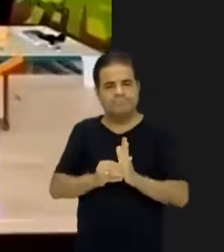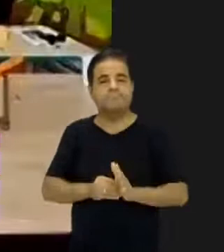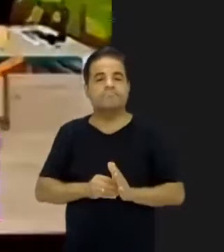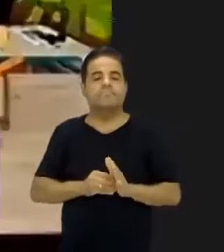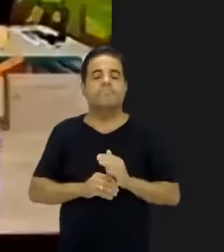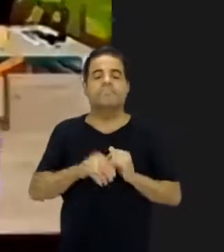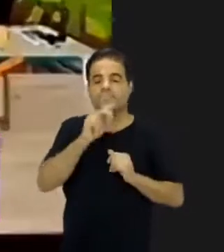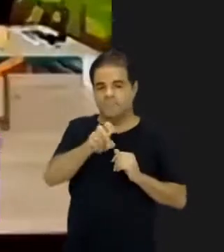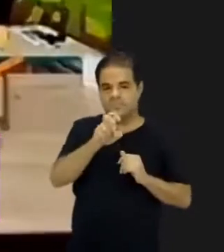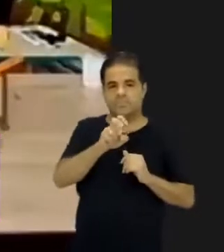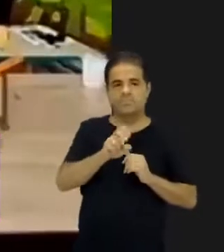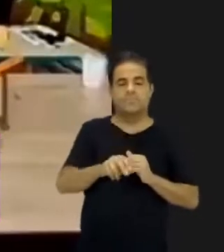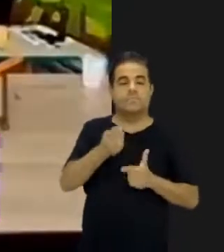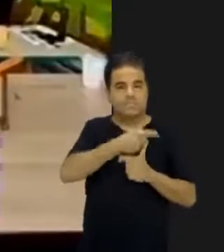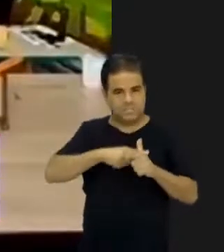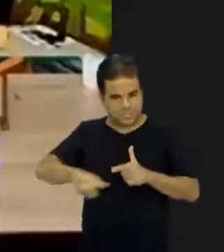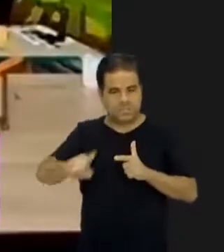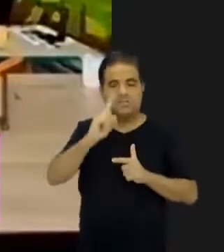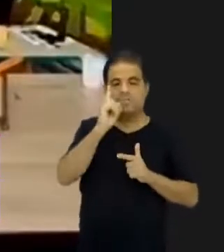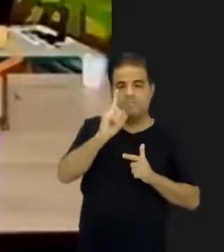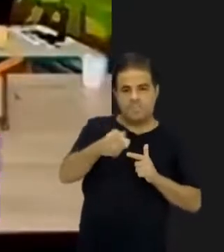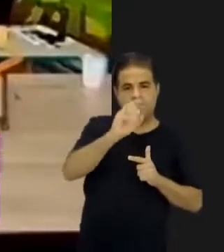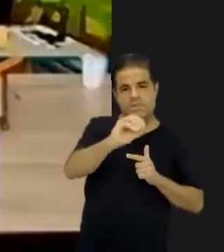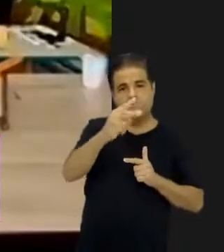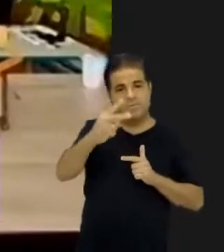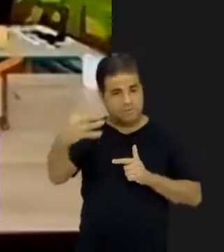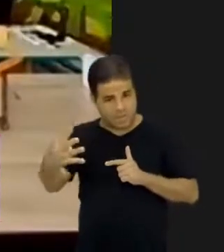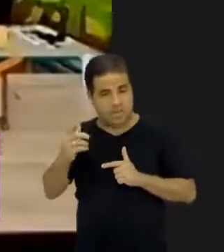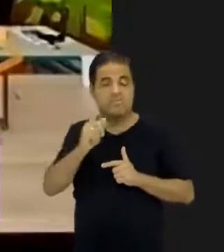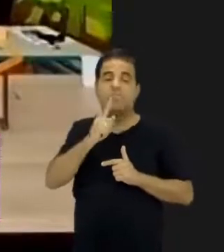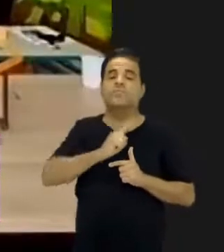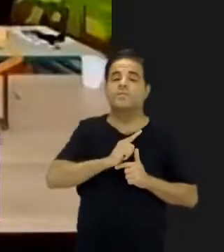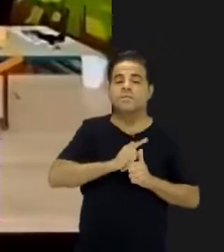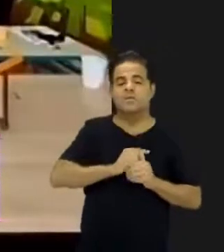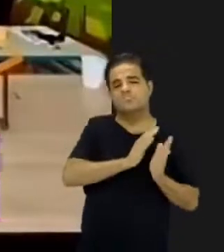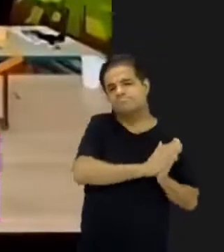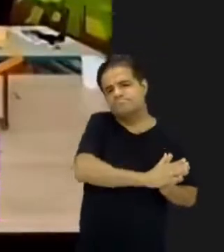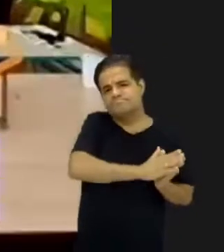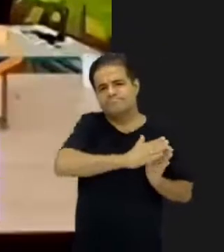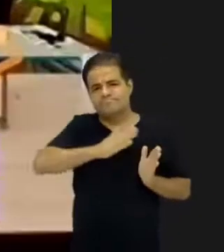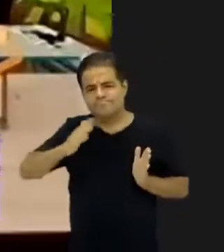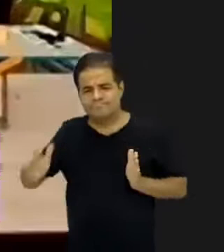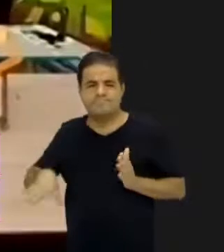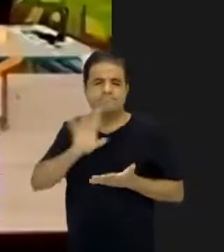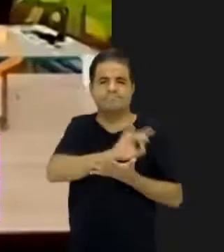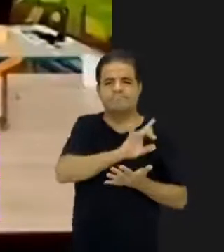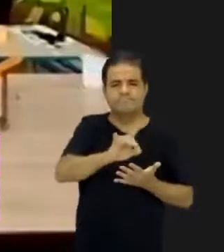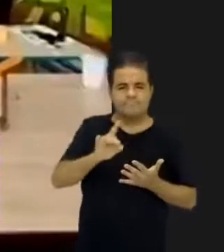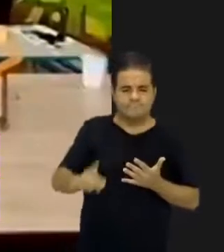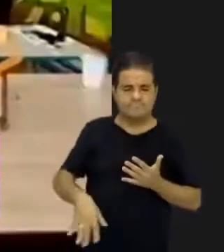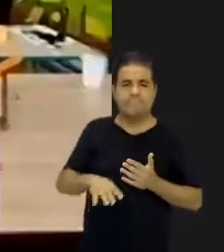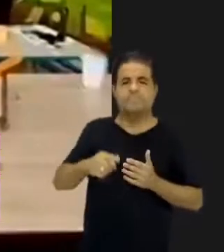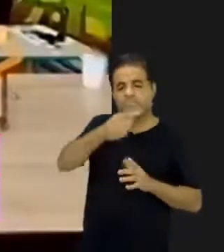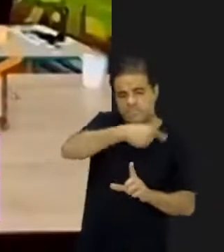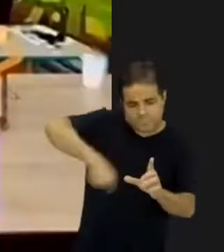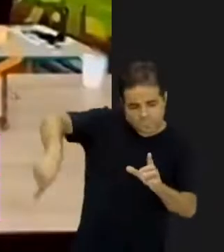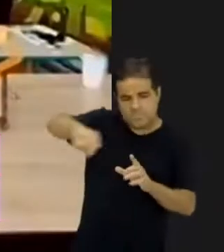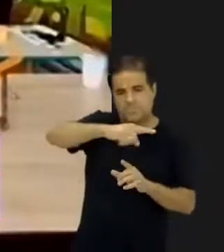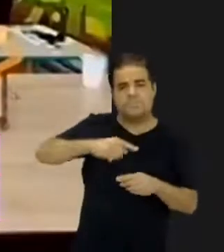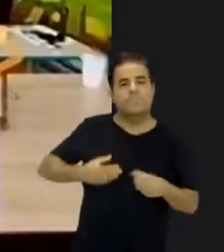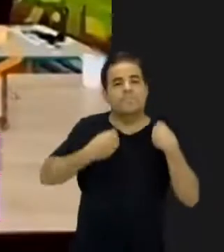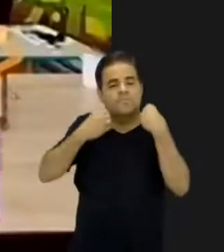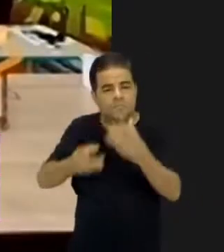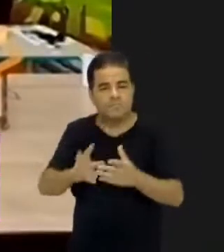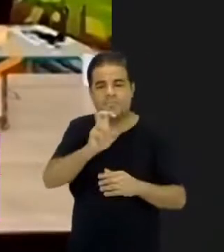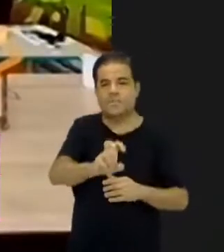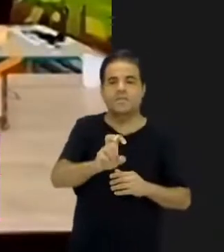que é de 5 volts, dividir por 1024, eu vou ter ali uma escala por cada voltinha que eu vou dar de